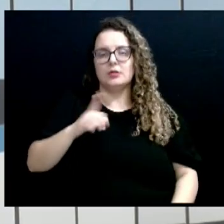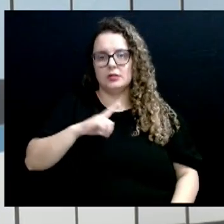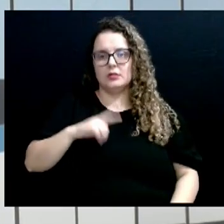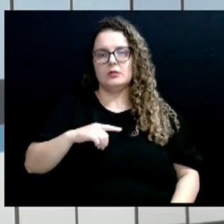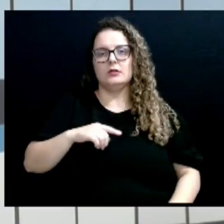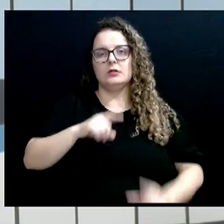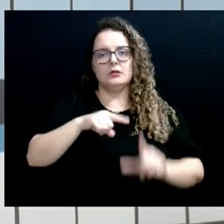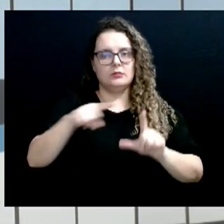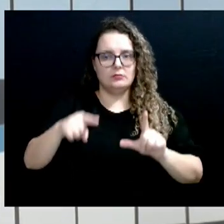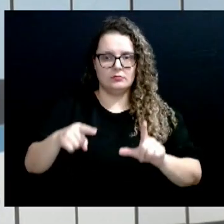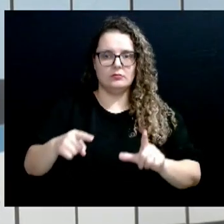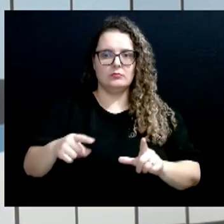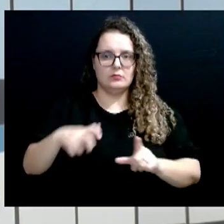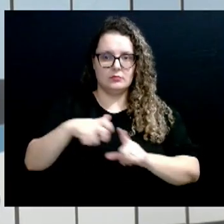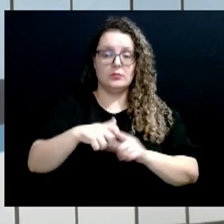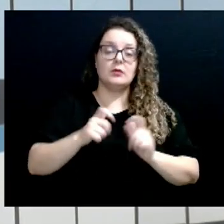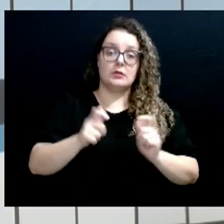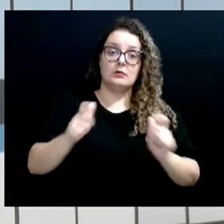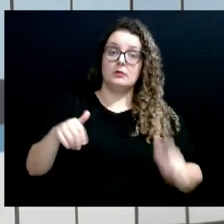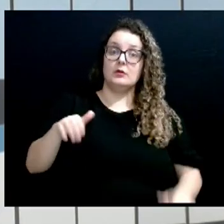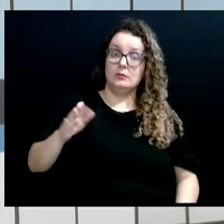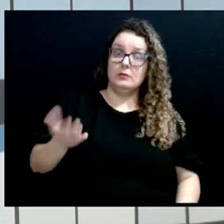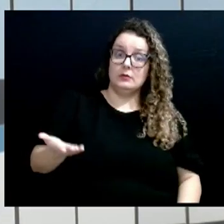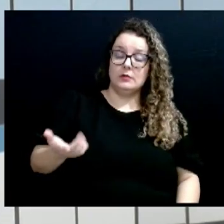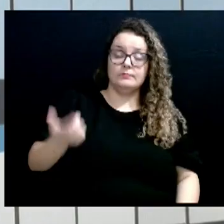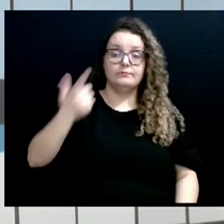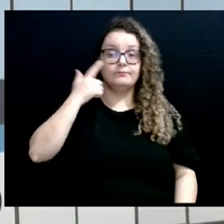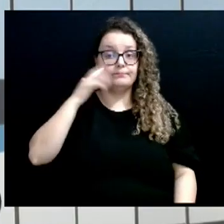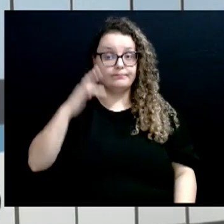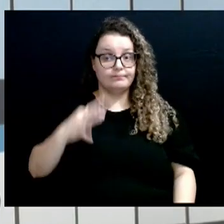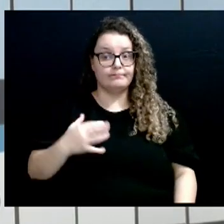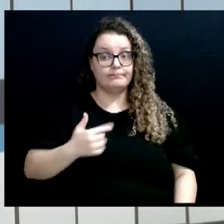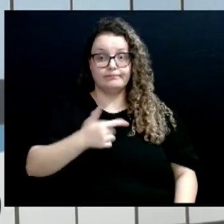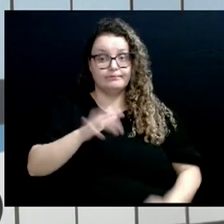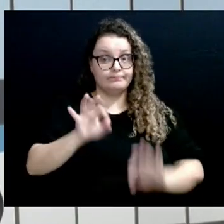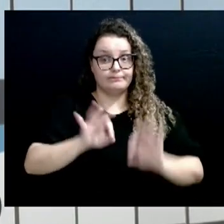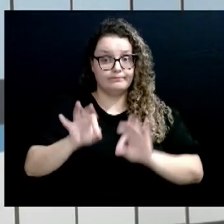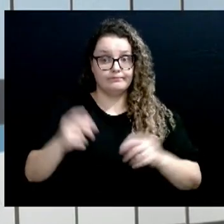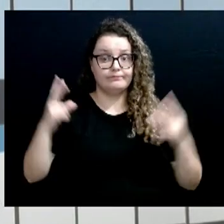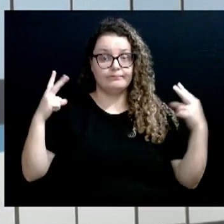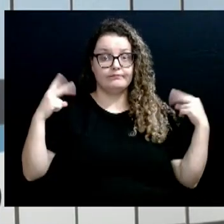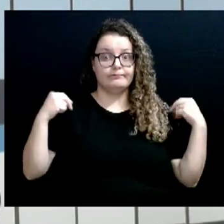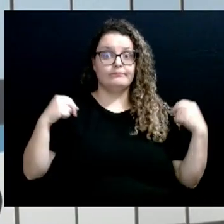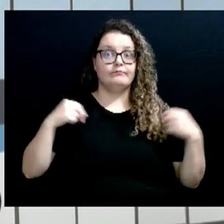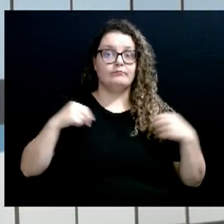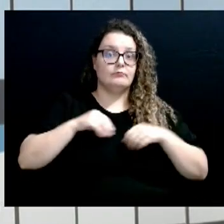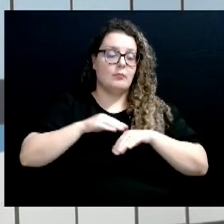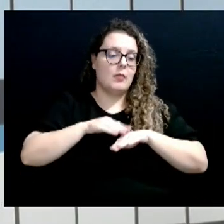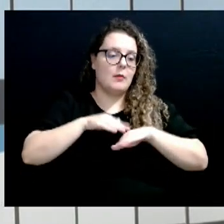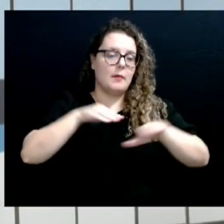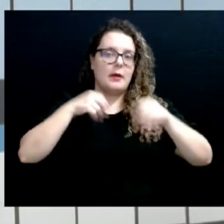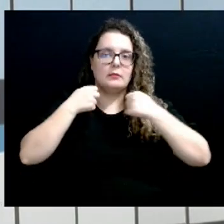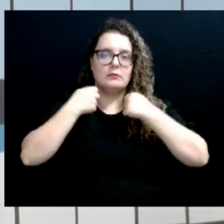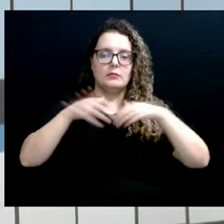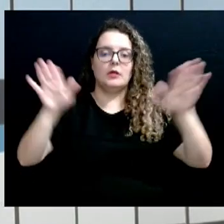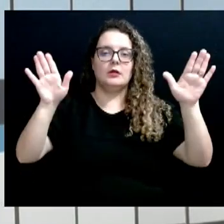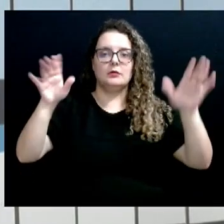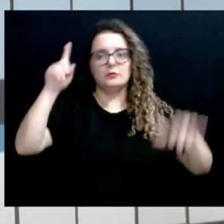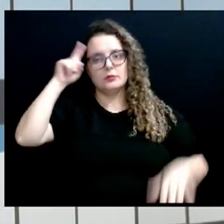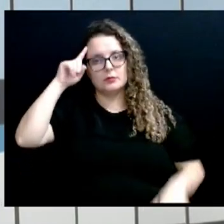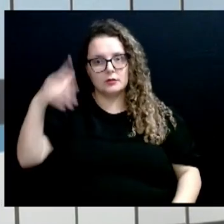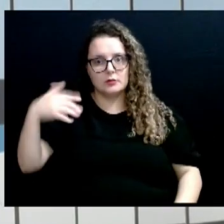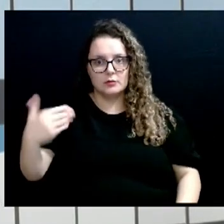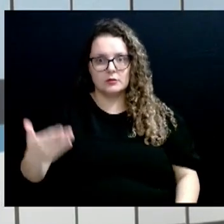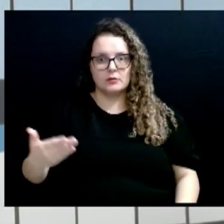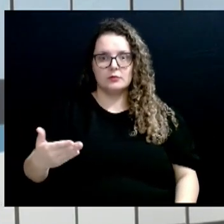cada vez aumentando mais, você imagina sem preparar esse motorista, colocar uma enxurrada de motoristas aí todos os dias no